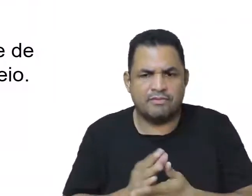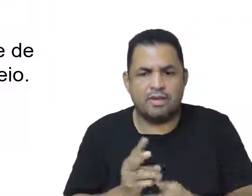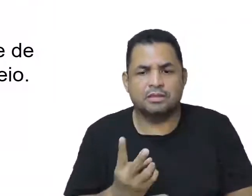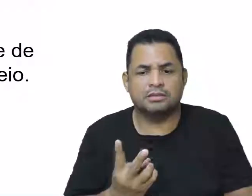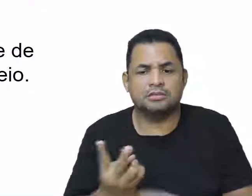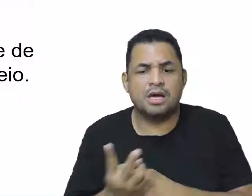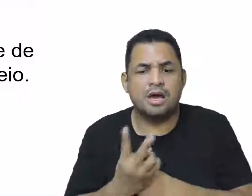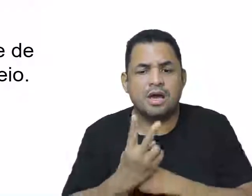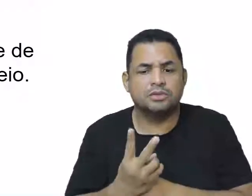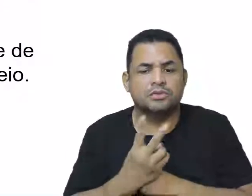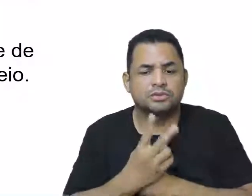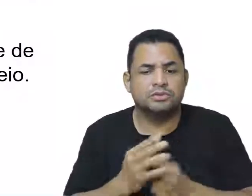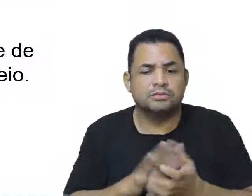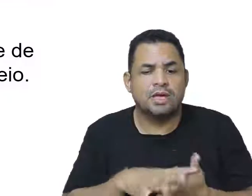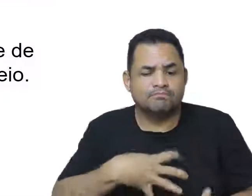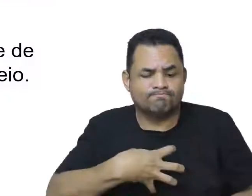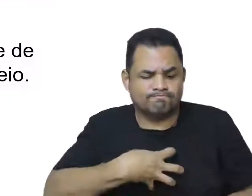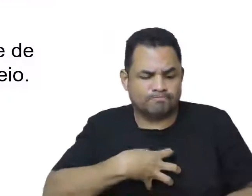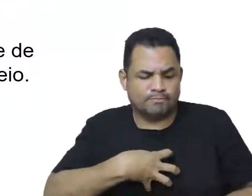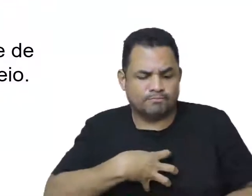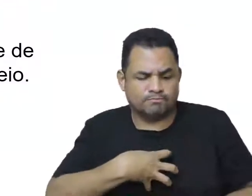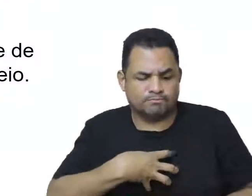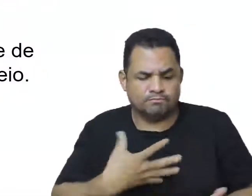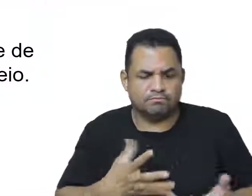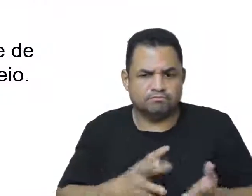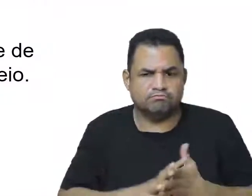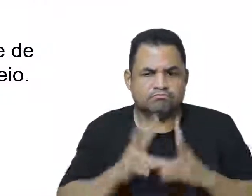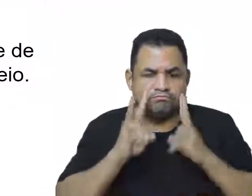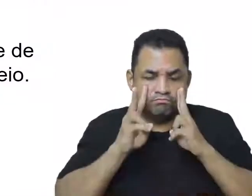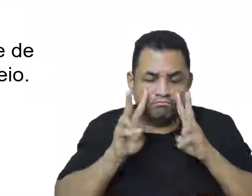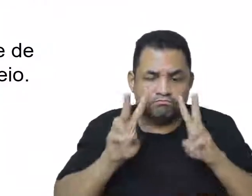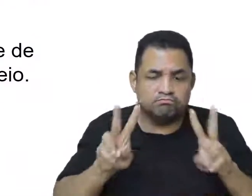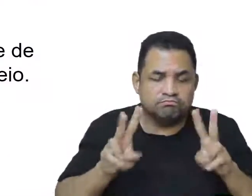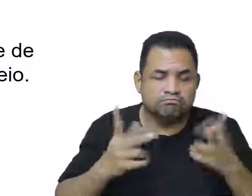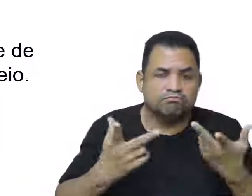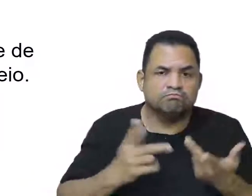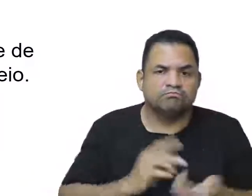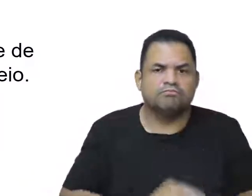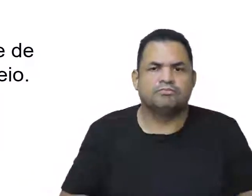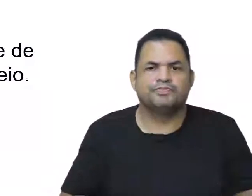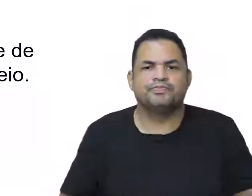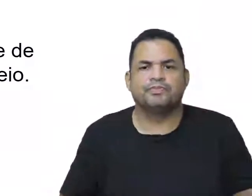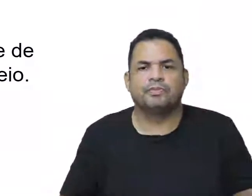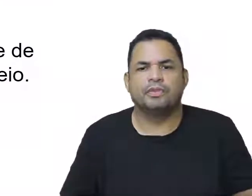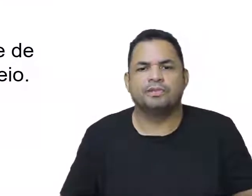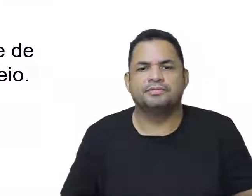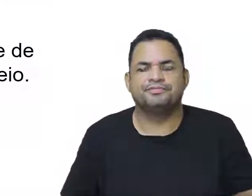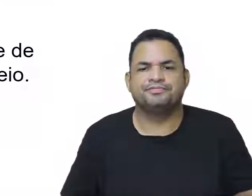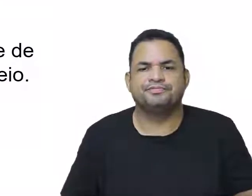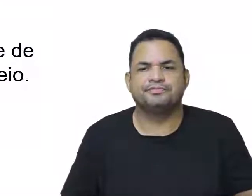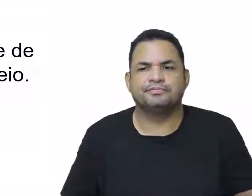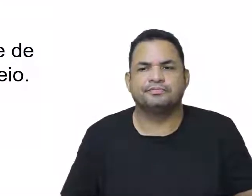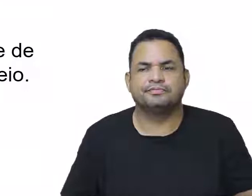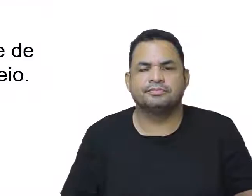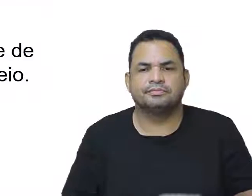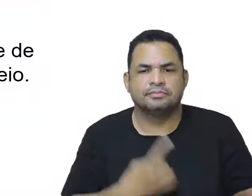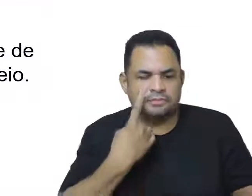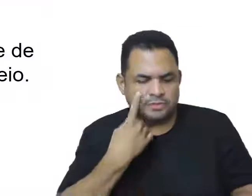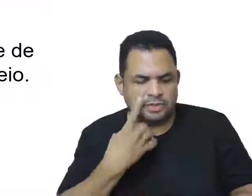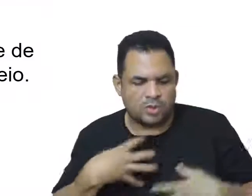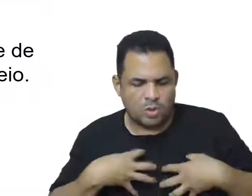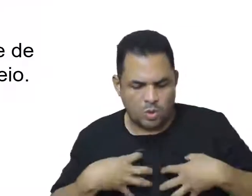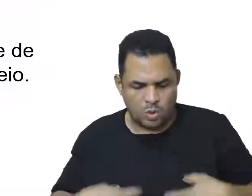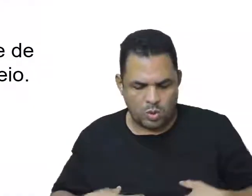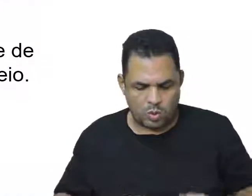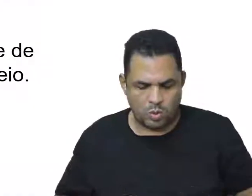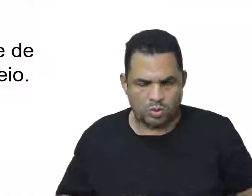tem uma função sensorial. Então ela não está aqui simplesmente para segurar os nossos órgãos internos, para não